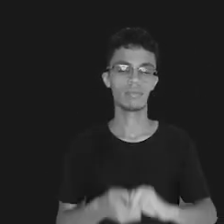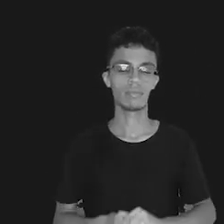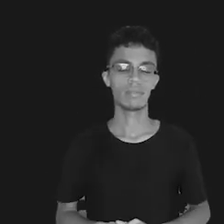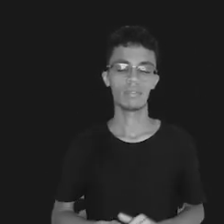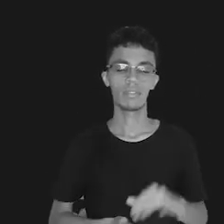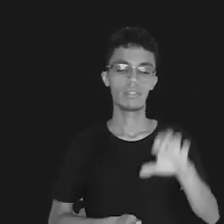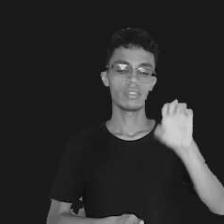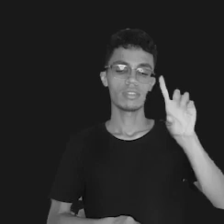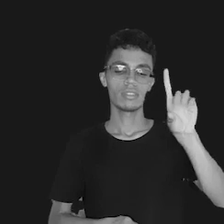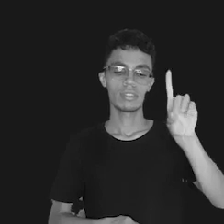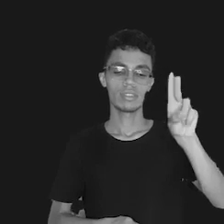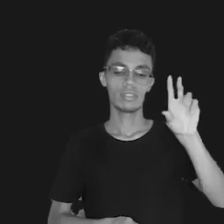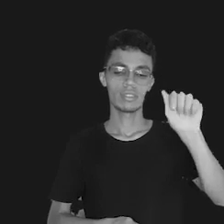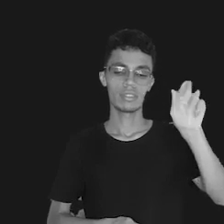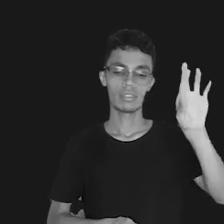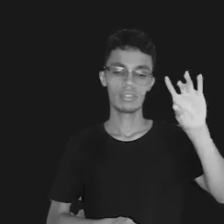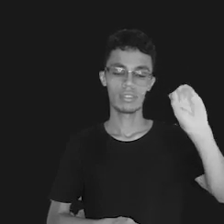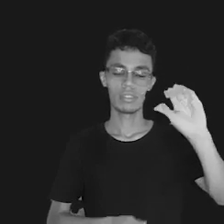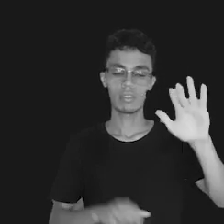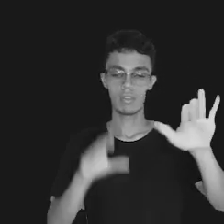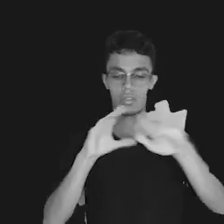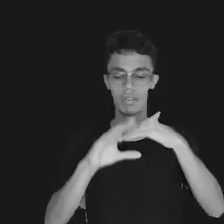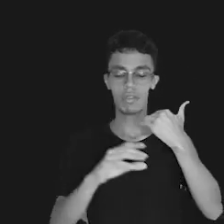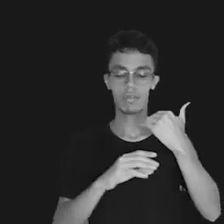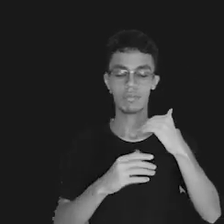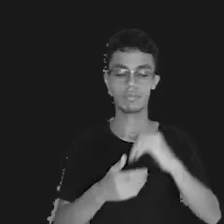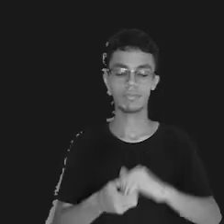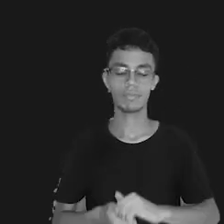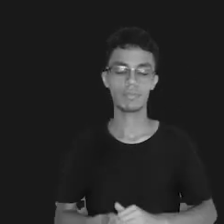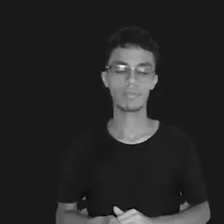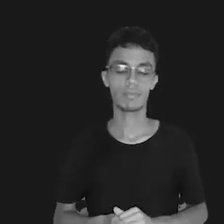O Eduardinho Silva mandou uma mensagem aqui,